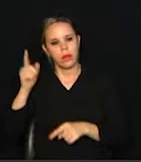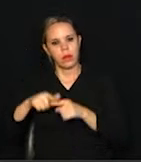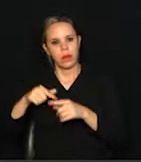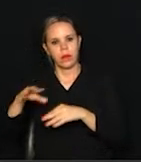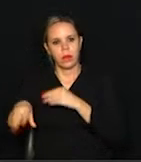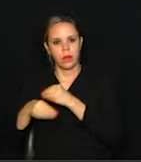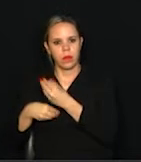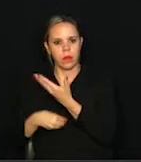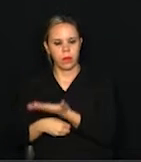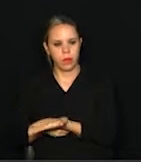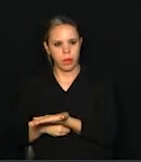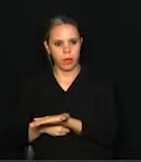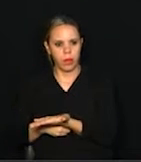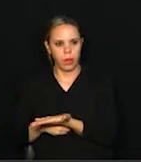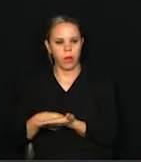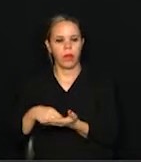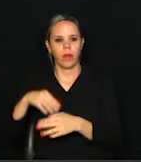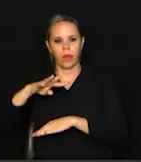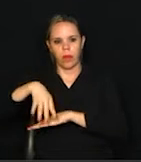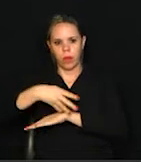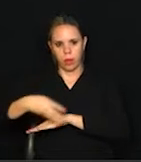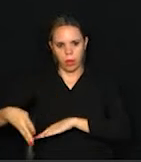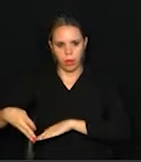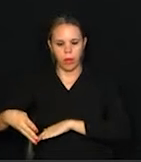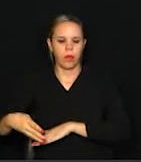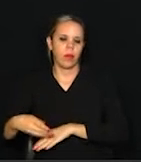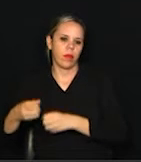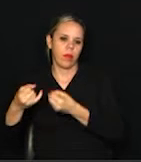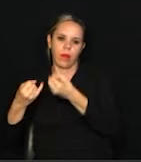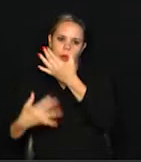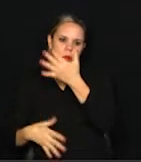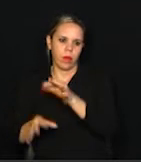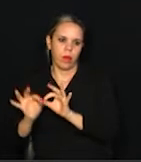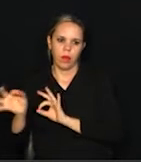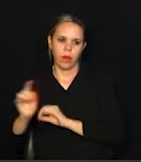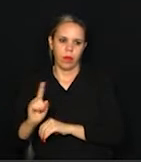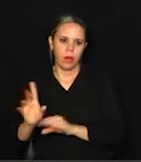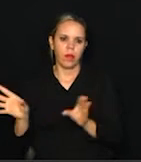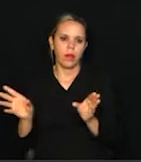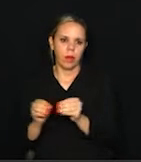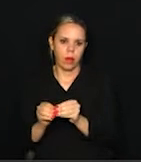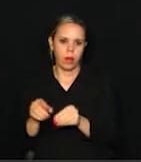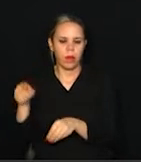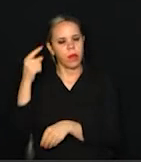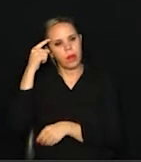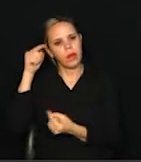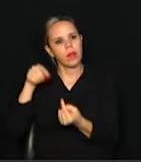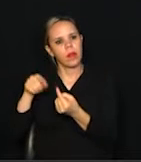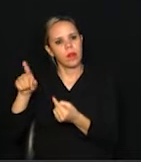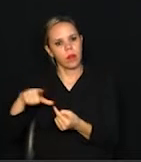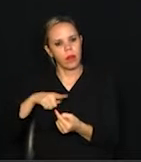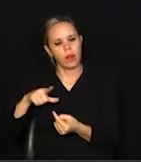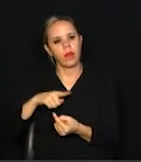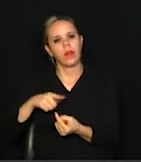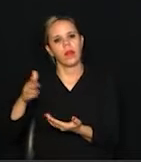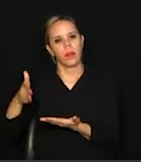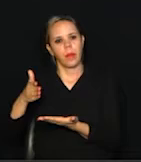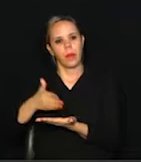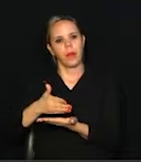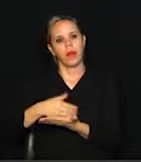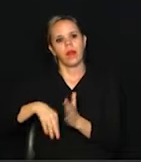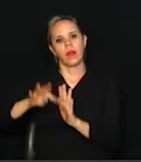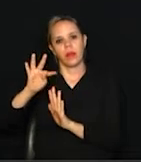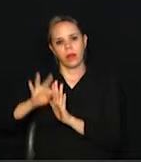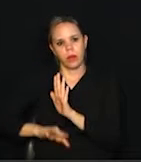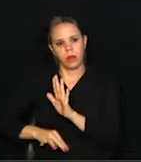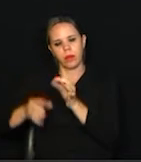compõem a sinalização. Eu não vou me estender por ela, mas só para os senhores terem uma ideia que há um roteiro bastante